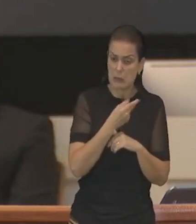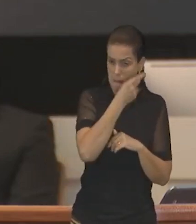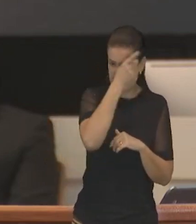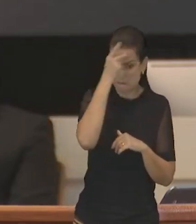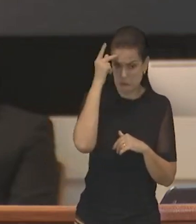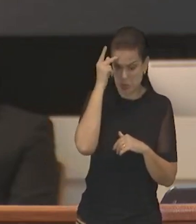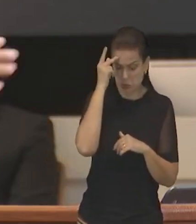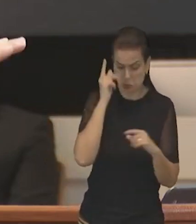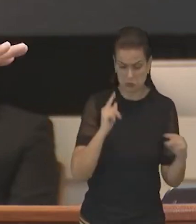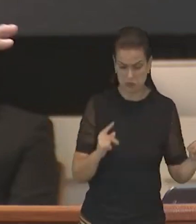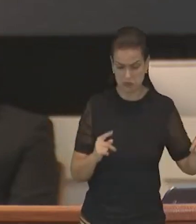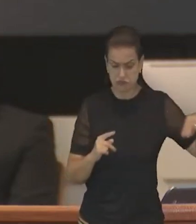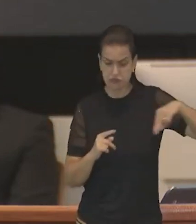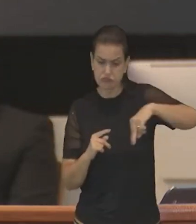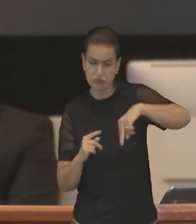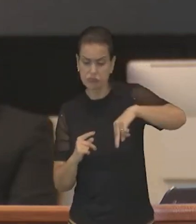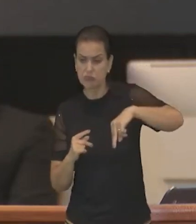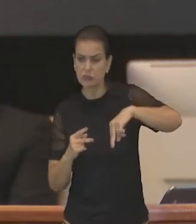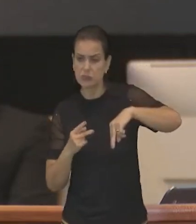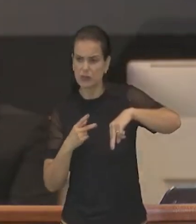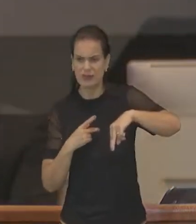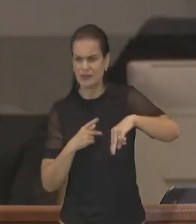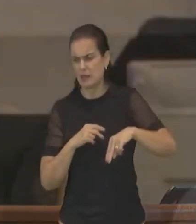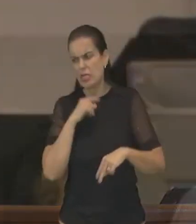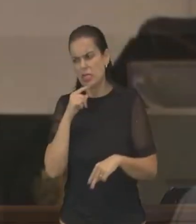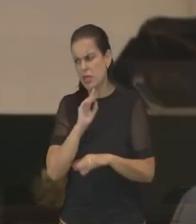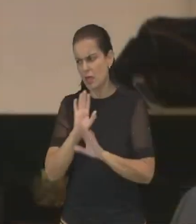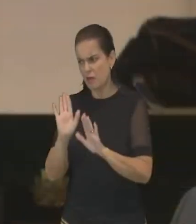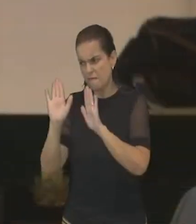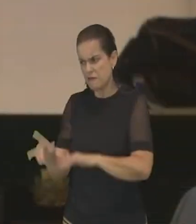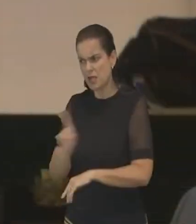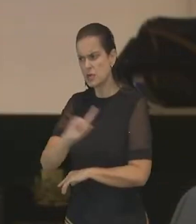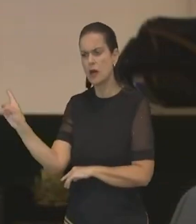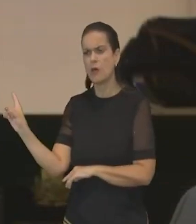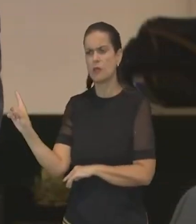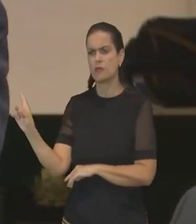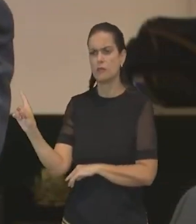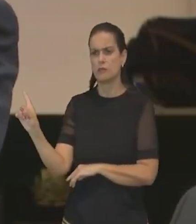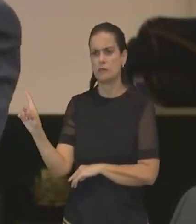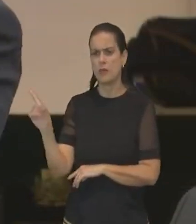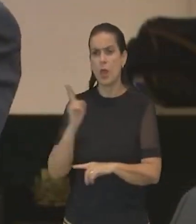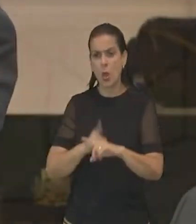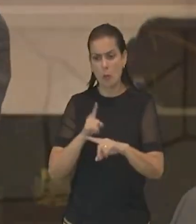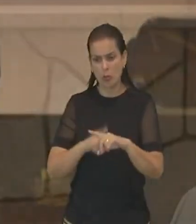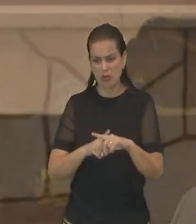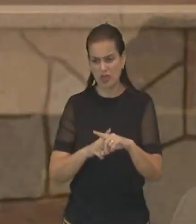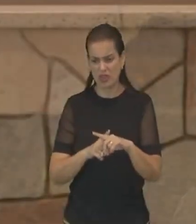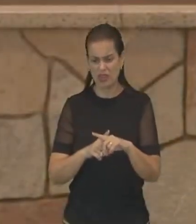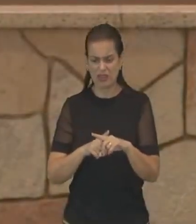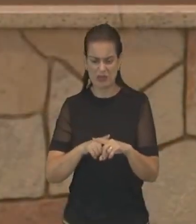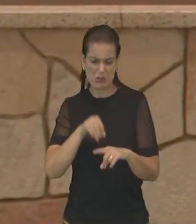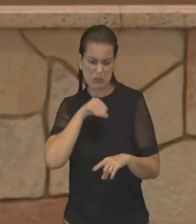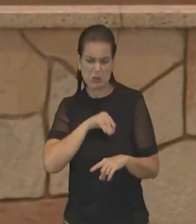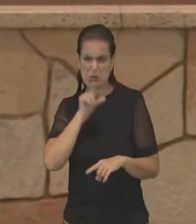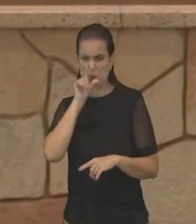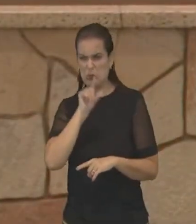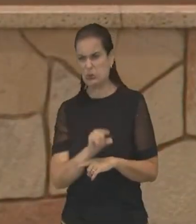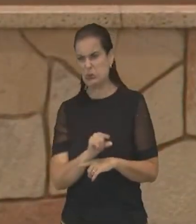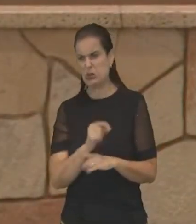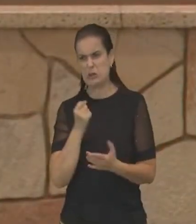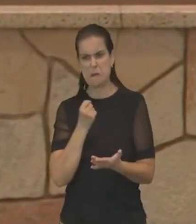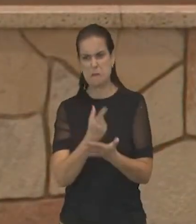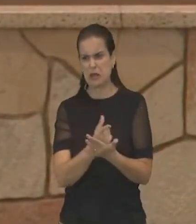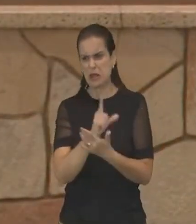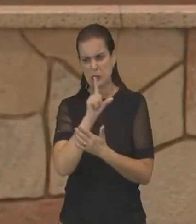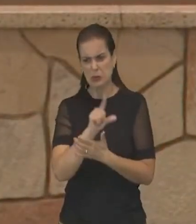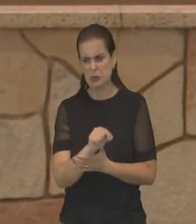influente do grupo, disse assim: pessoal, nós não vamos ficar não, ninguém fica, porque é muito baixo, é pouco o valor que eles vão pagar para a gente.